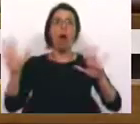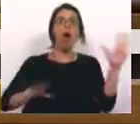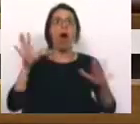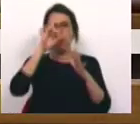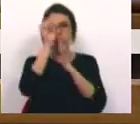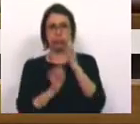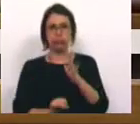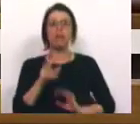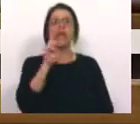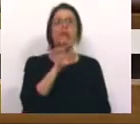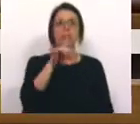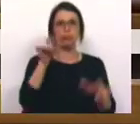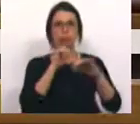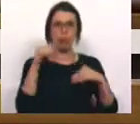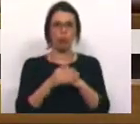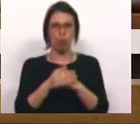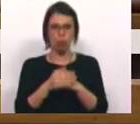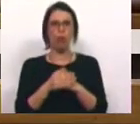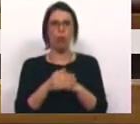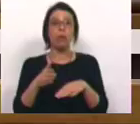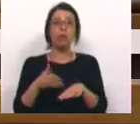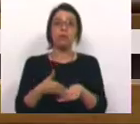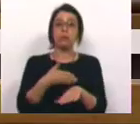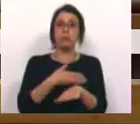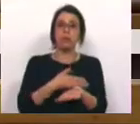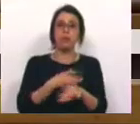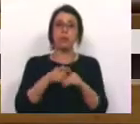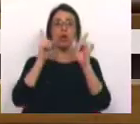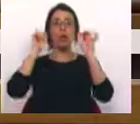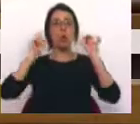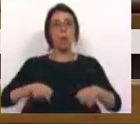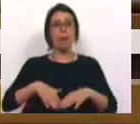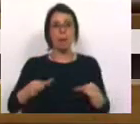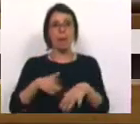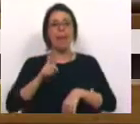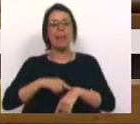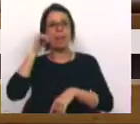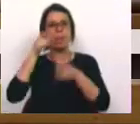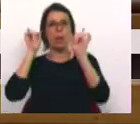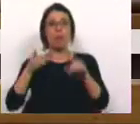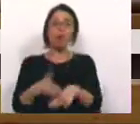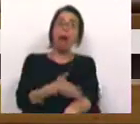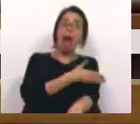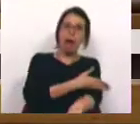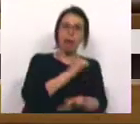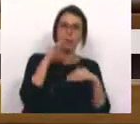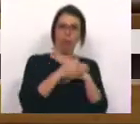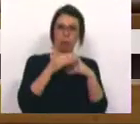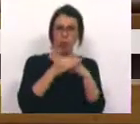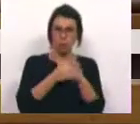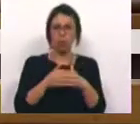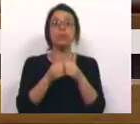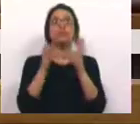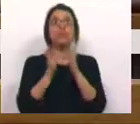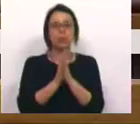pelo menos 36 pessoas antes da abertura da época balnear e, portanto, todas